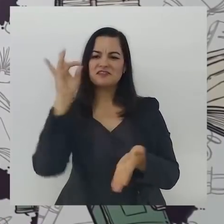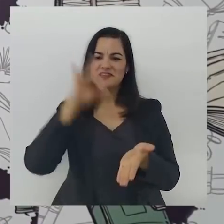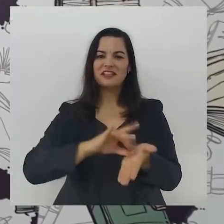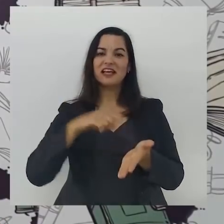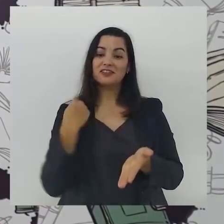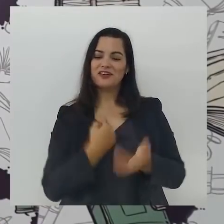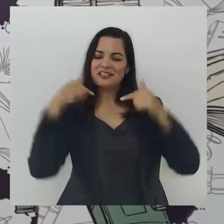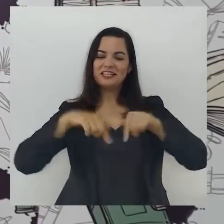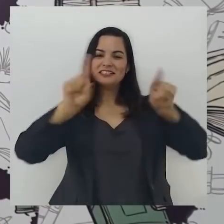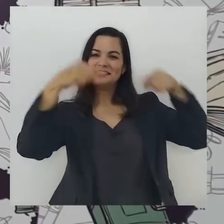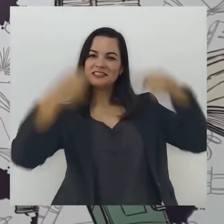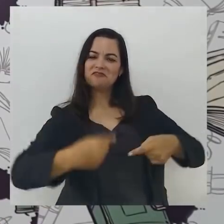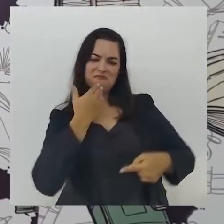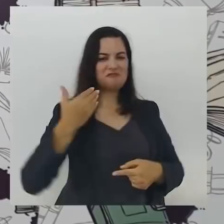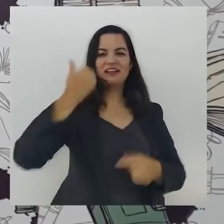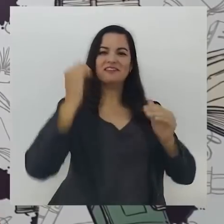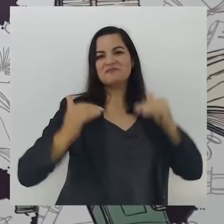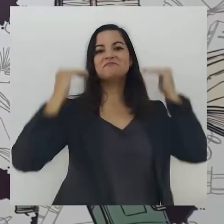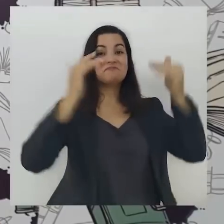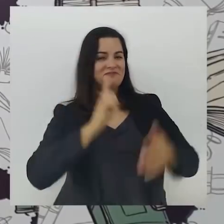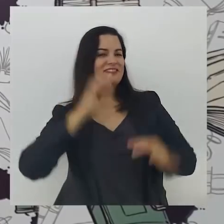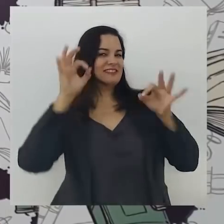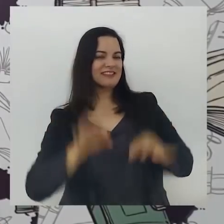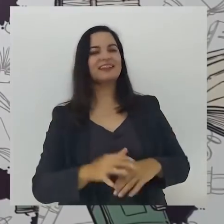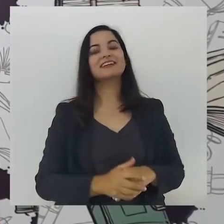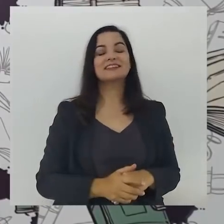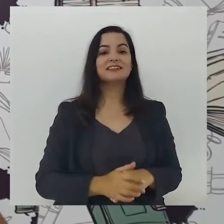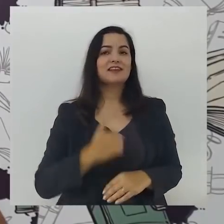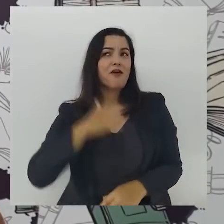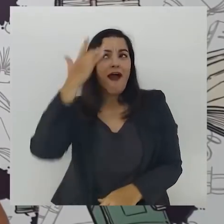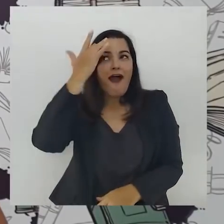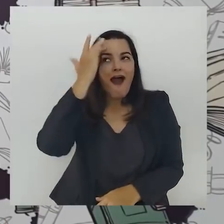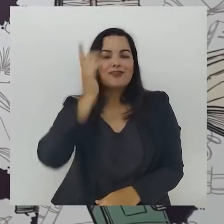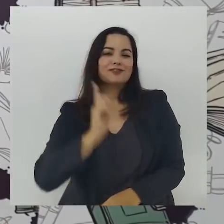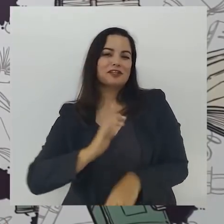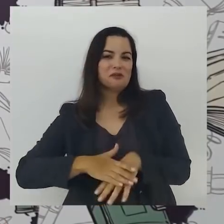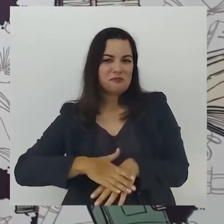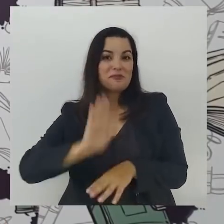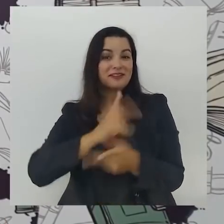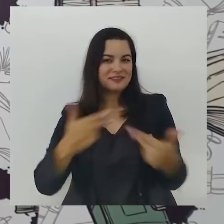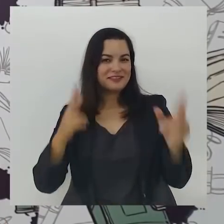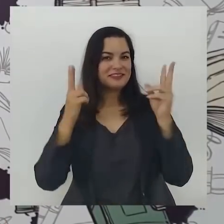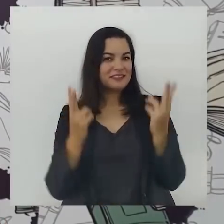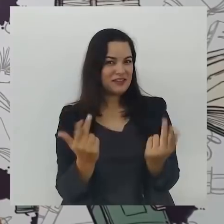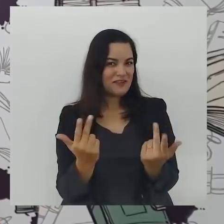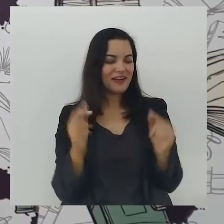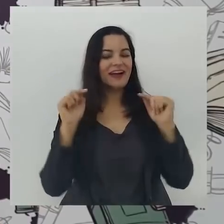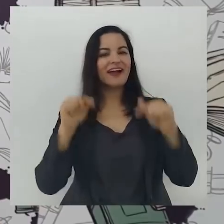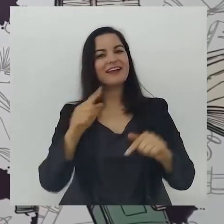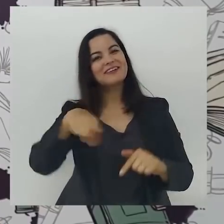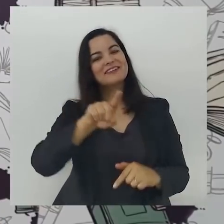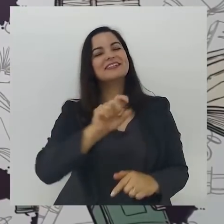nossos desafios, com toda certeza. E eu acho que teremos mais algumas coisinhas do mesmo jeito por aqui para